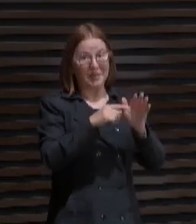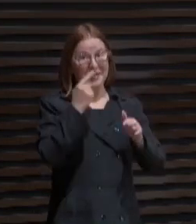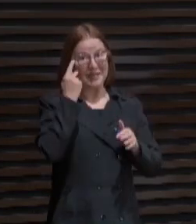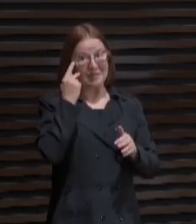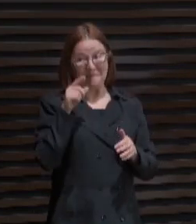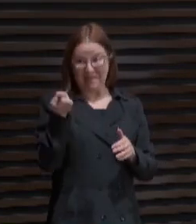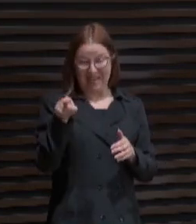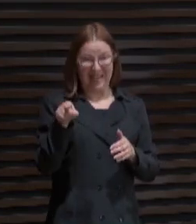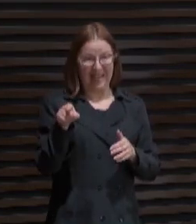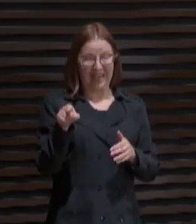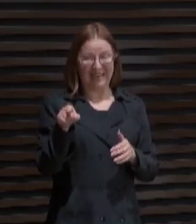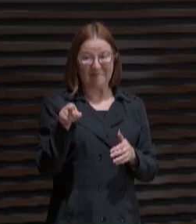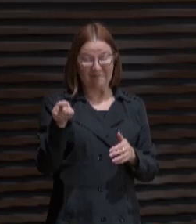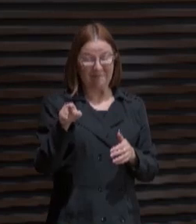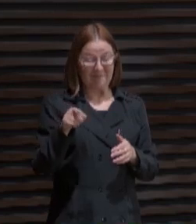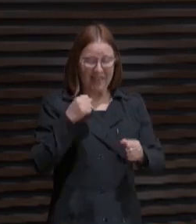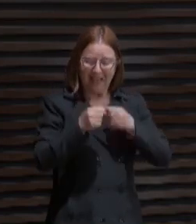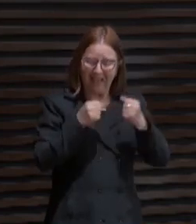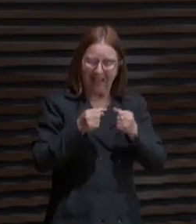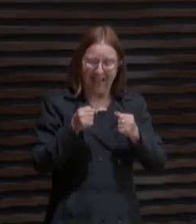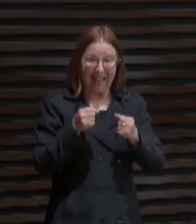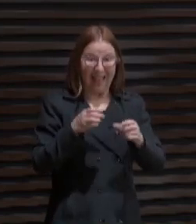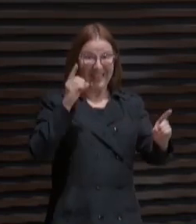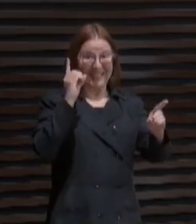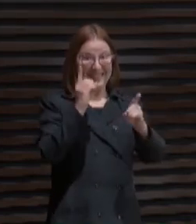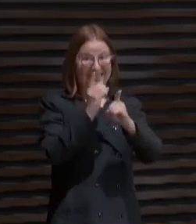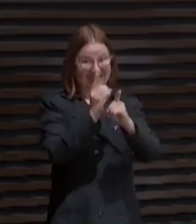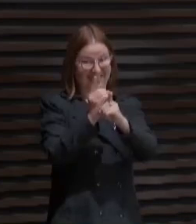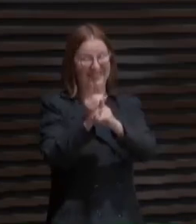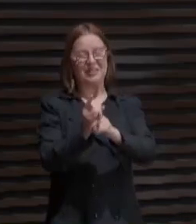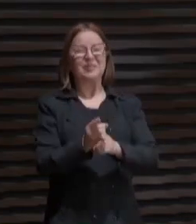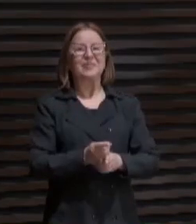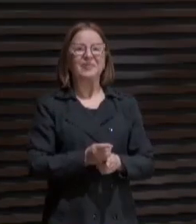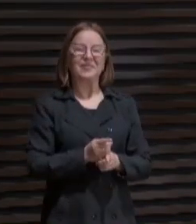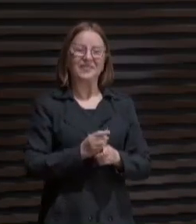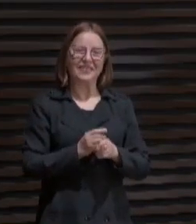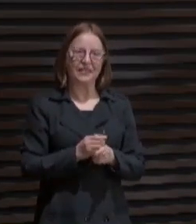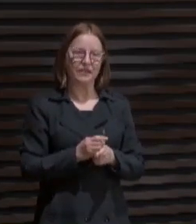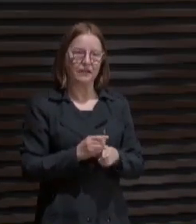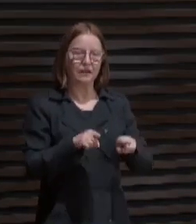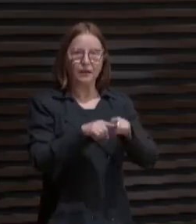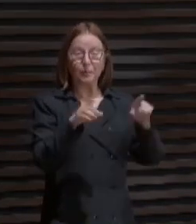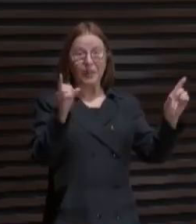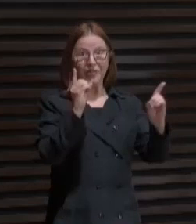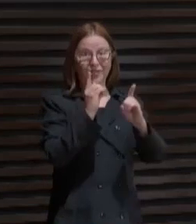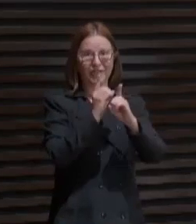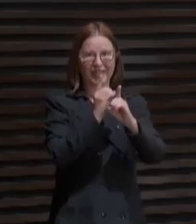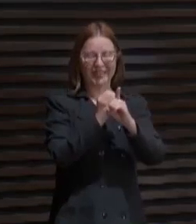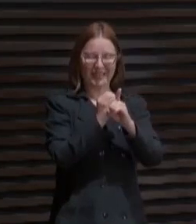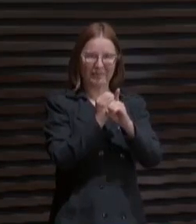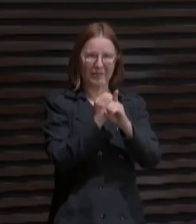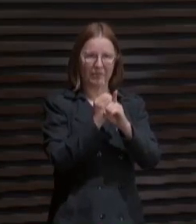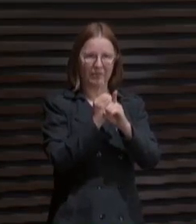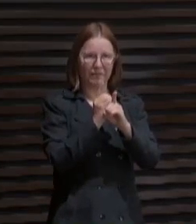até os discípulos, e os discípulos, a palavra diz aqui, que